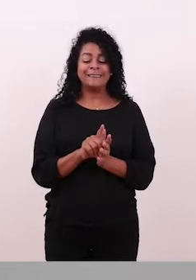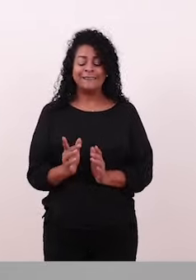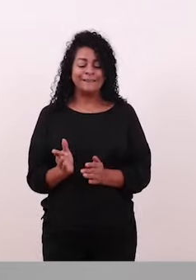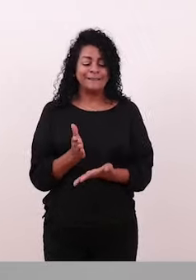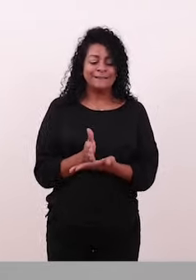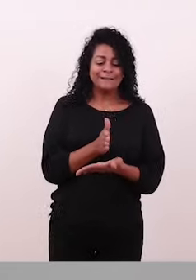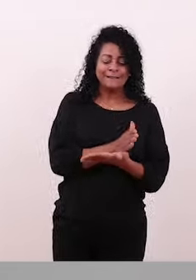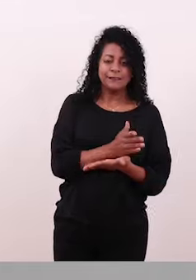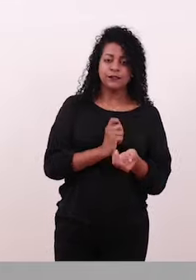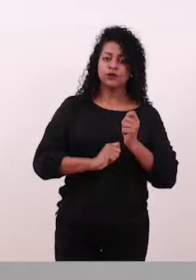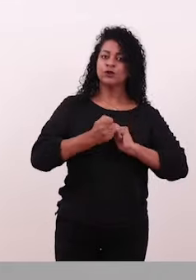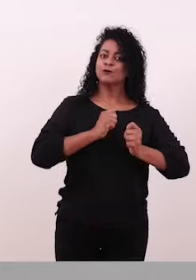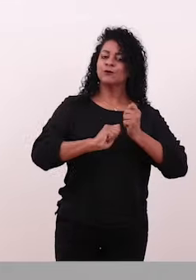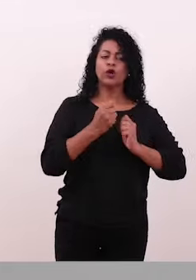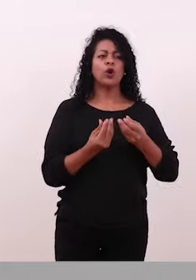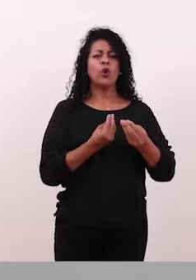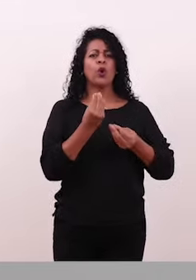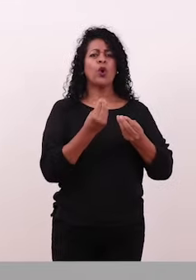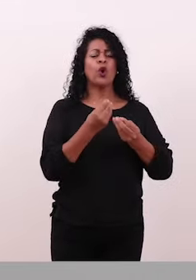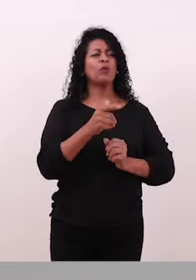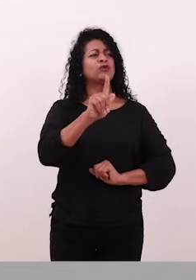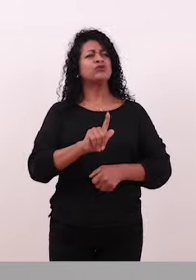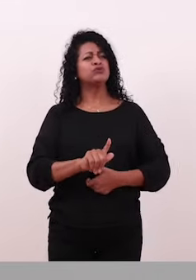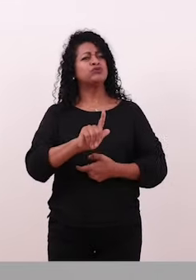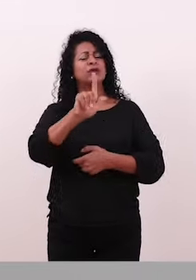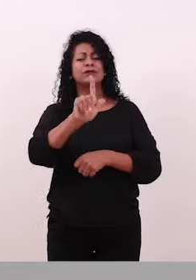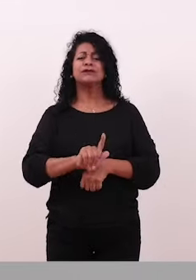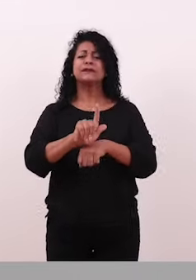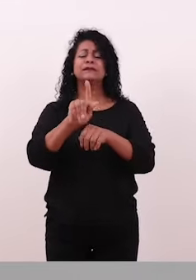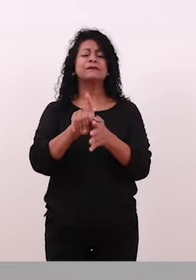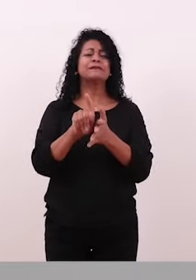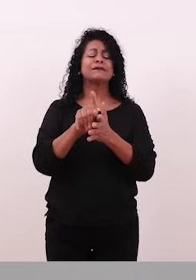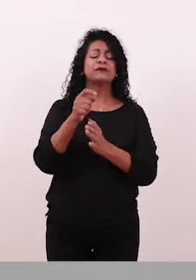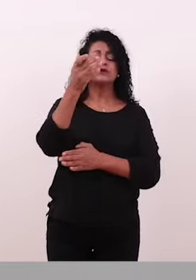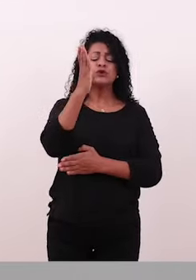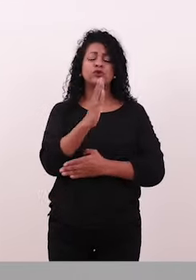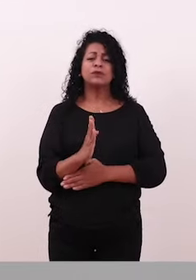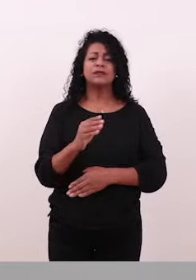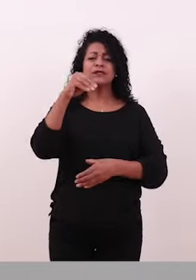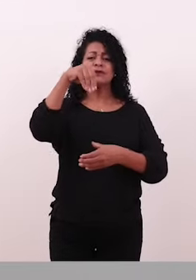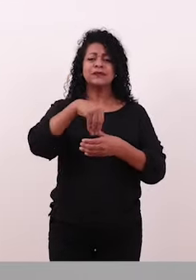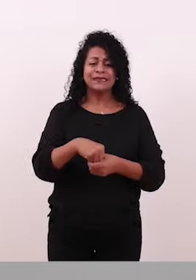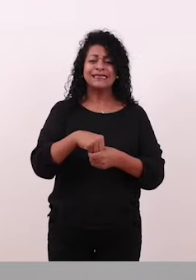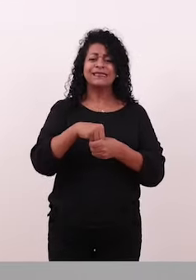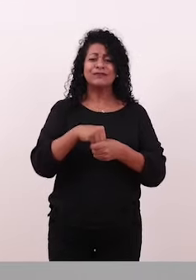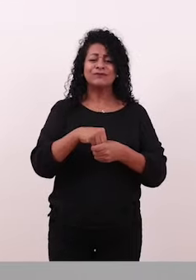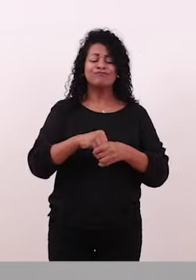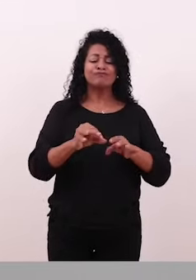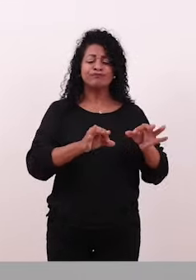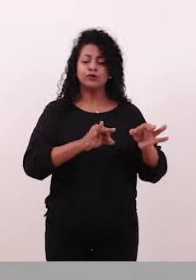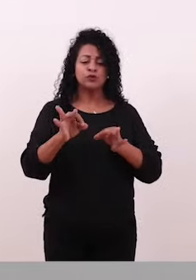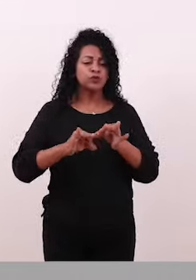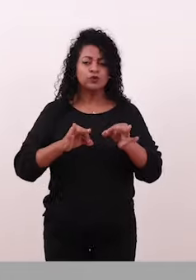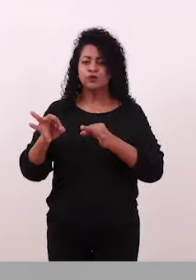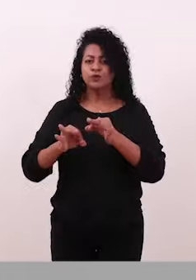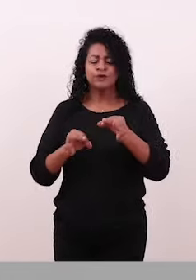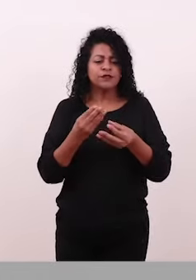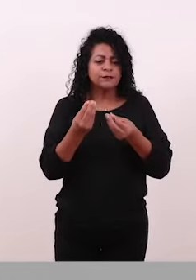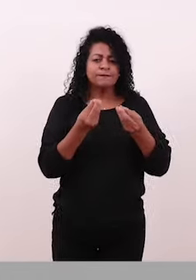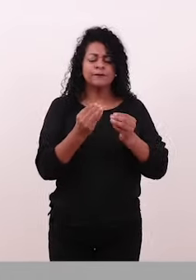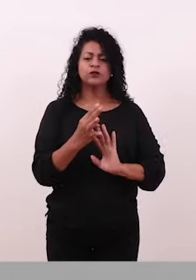esfera administrativa e como funcionava a gestão de projetos culturais no Brasil, até para poder viabilizar os meus